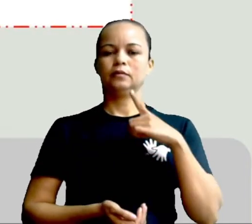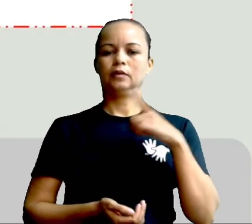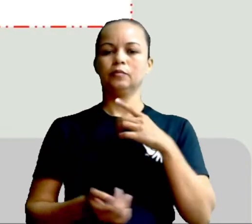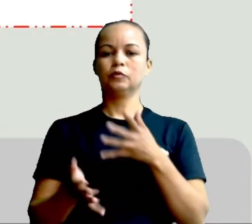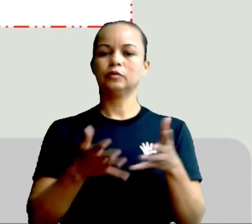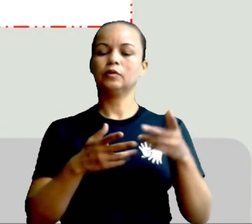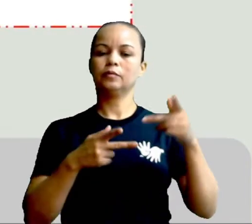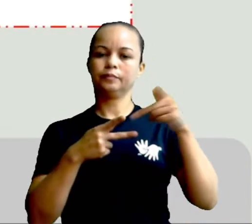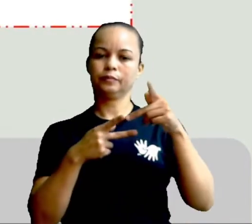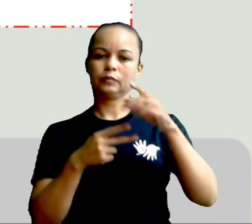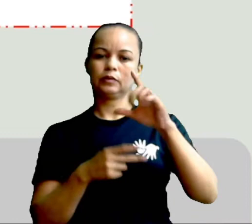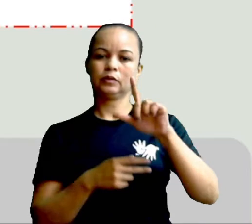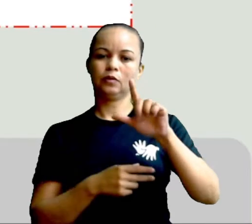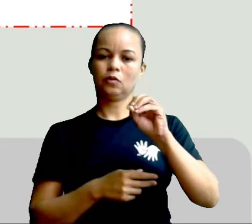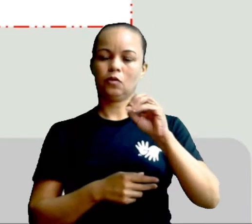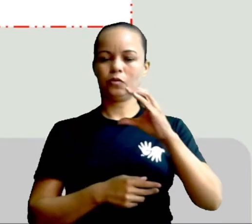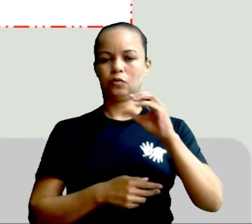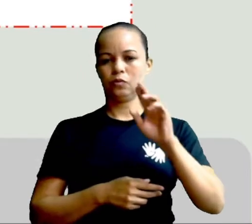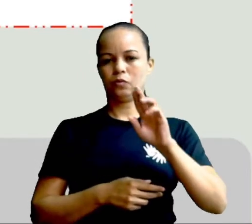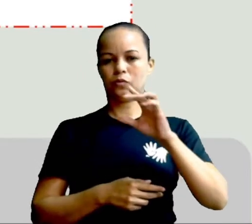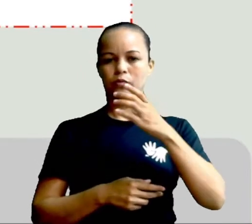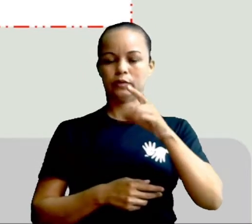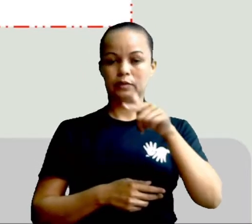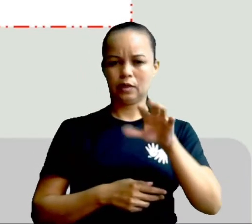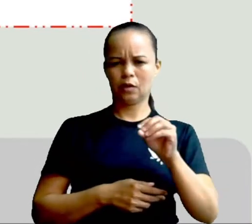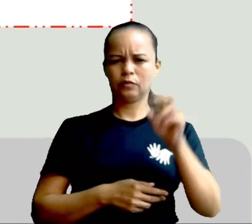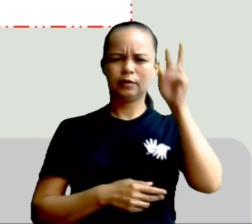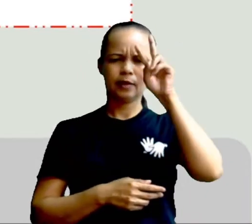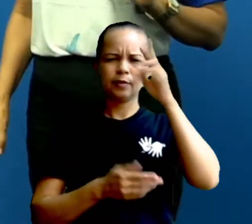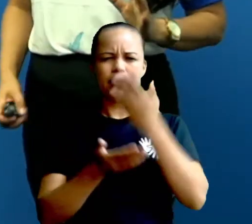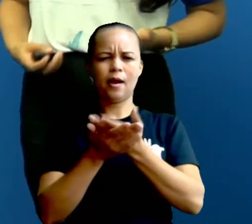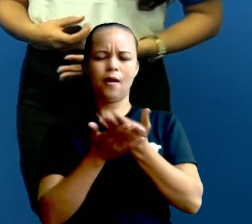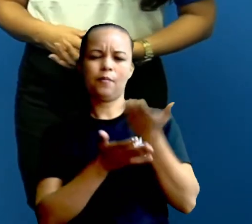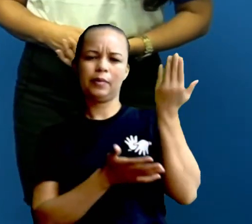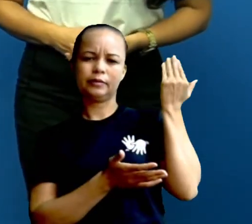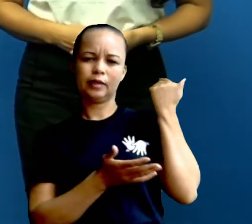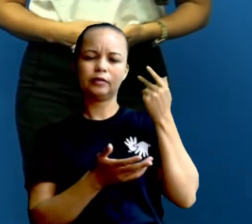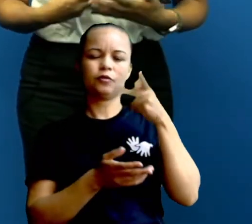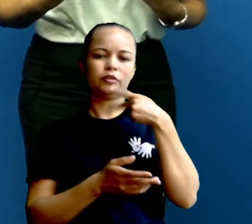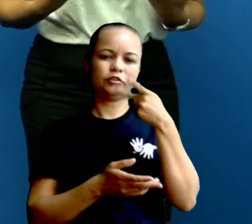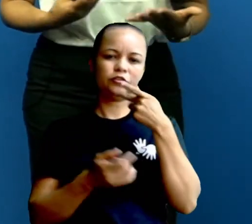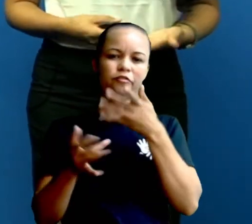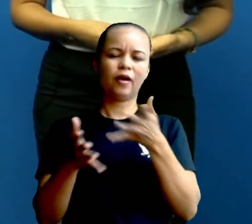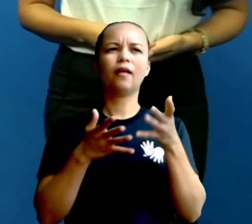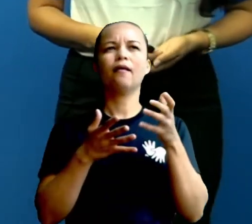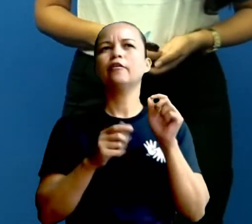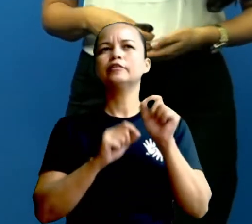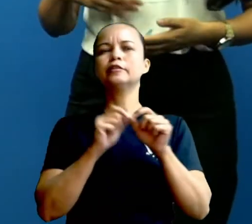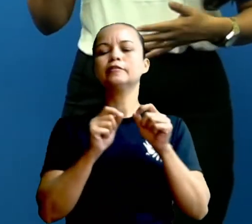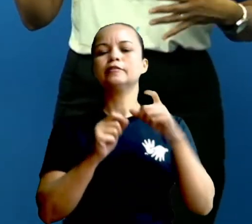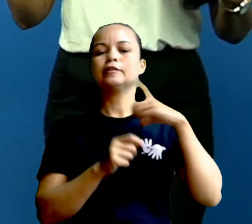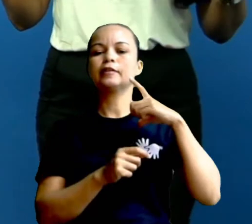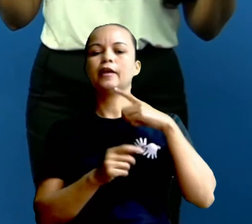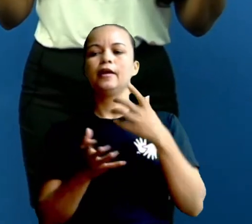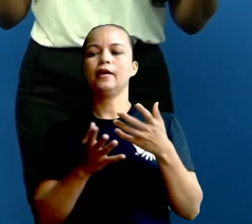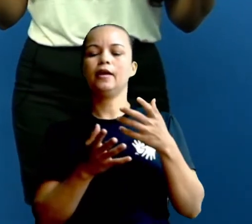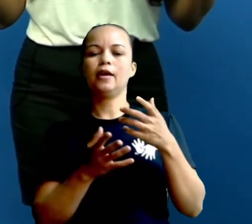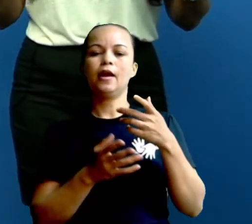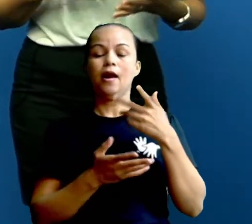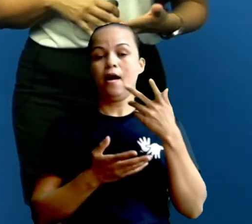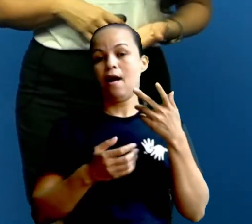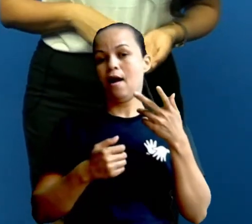Temos também a locução prepositiva. Não sei se vocês lembram também das aulas anteriores, quando a gente fala de locução, né? Temos